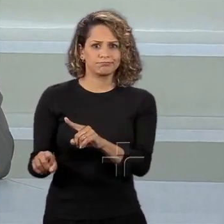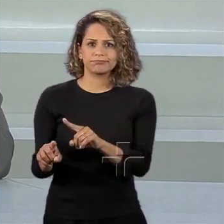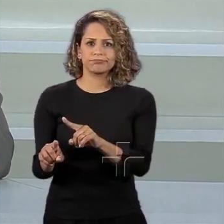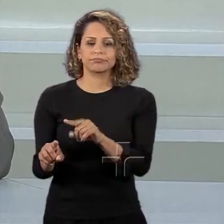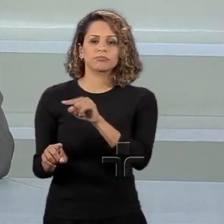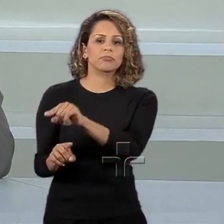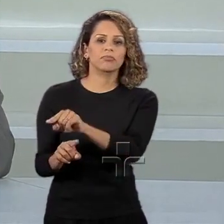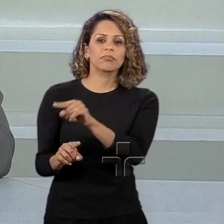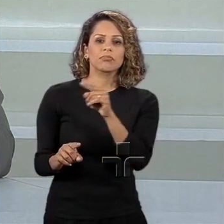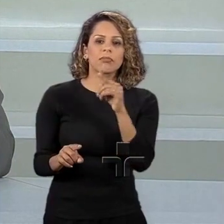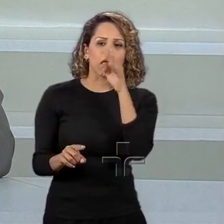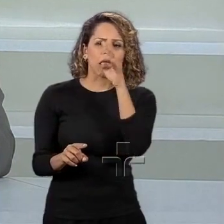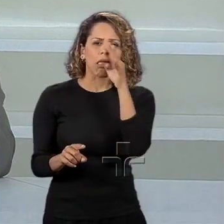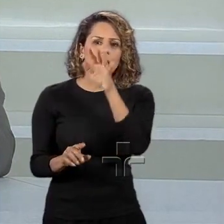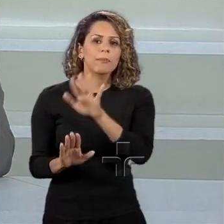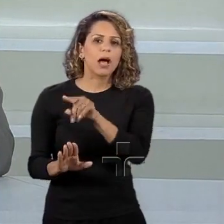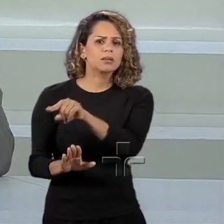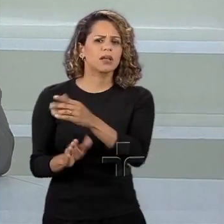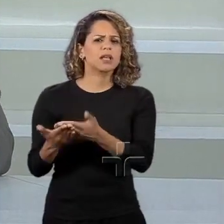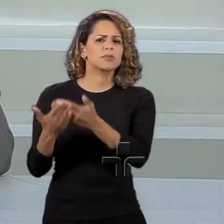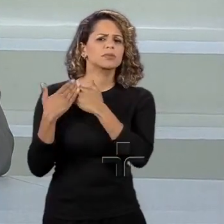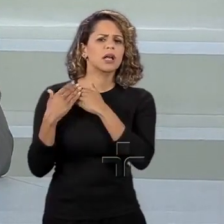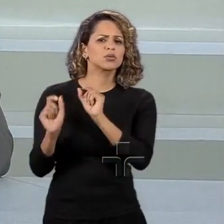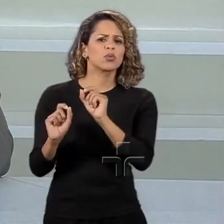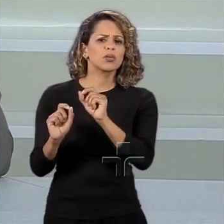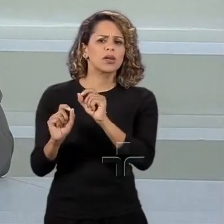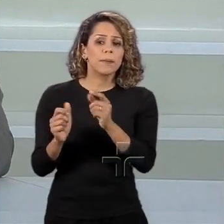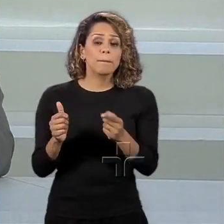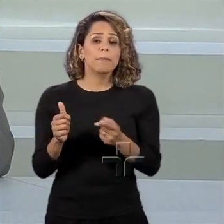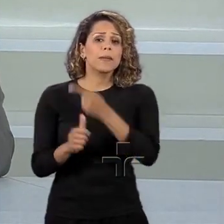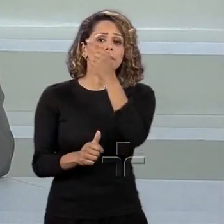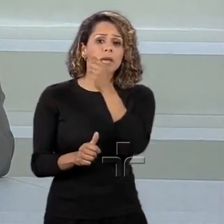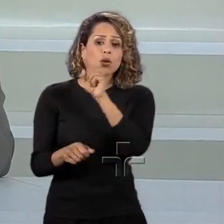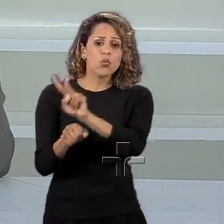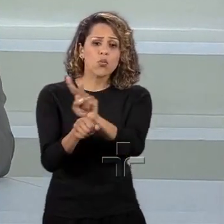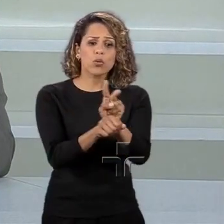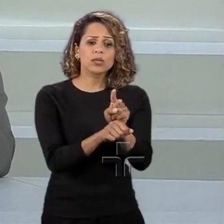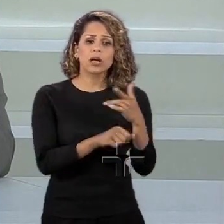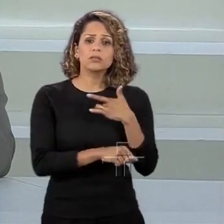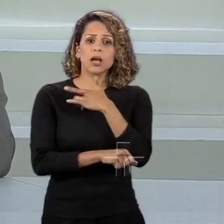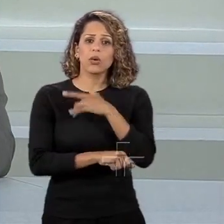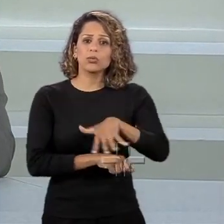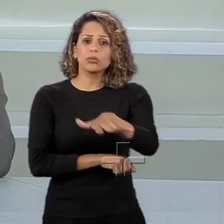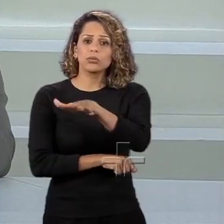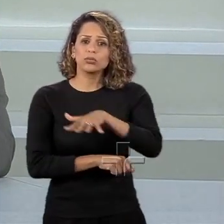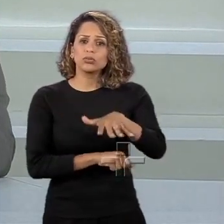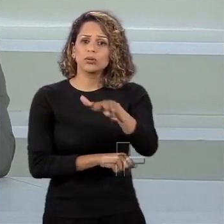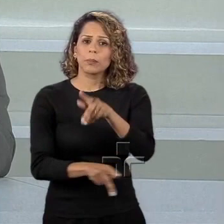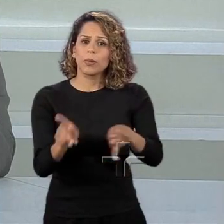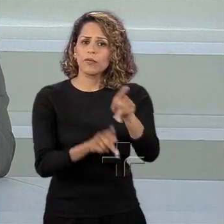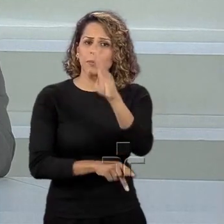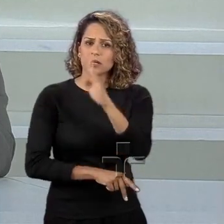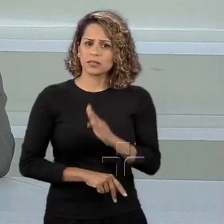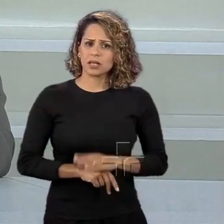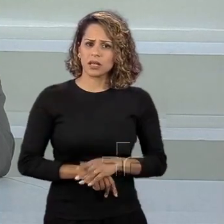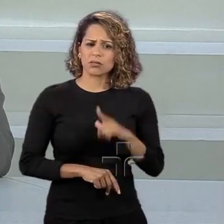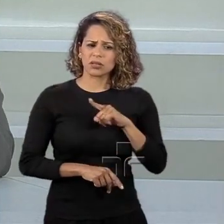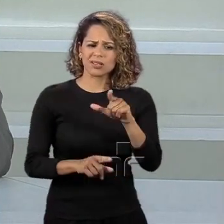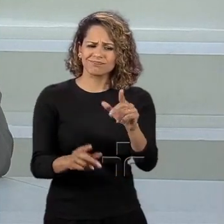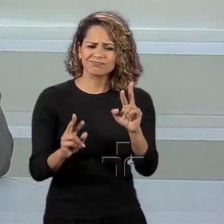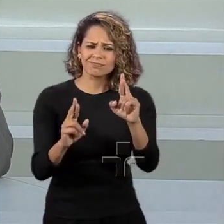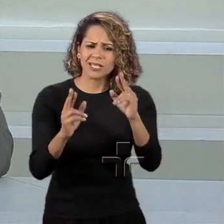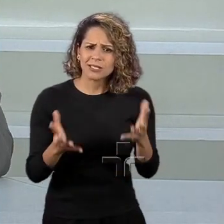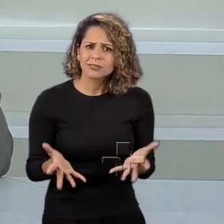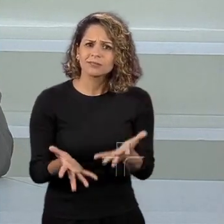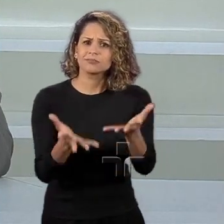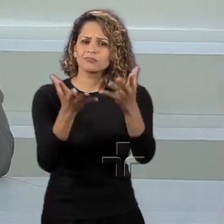ter responsabilidade de cuidar primeiro da saúde dos brasileiros, de dar a esperança para quem está com câncer, de ter um tratamento que lhe